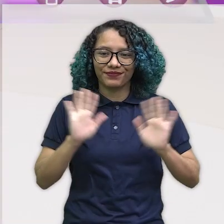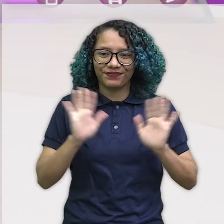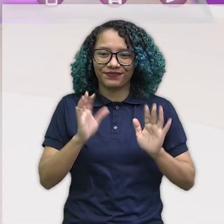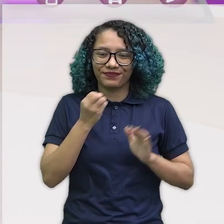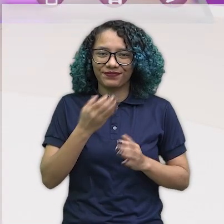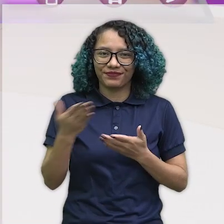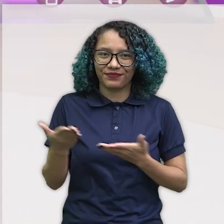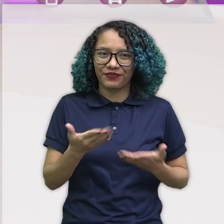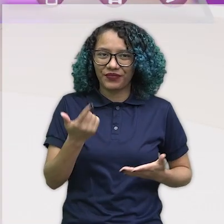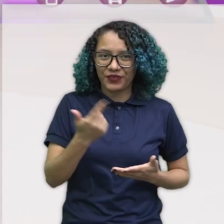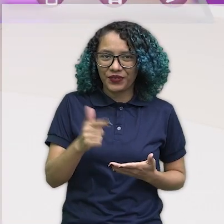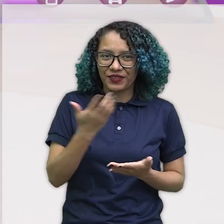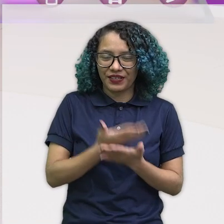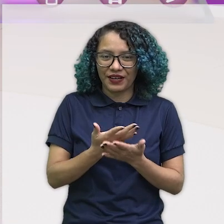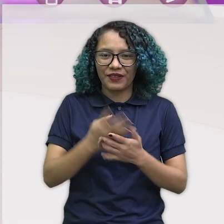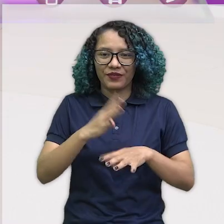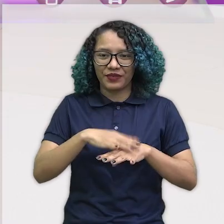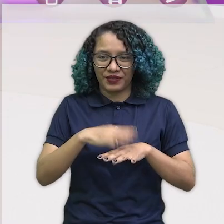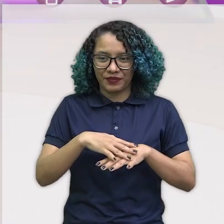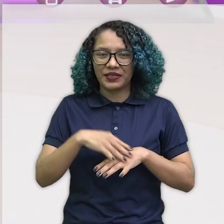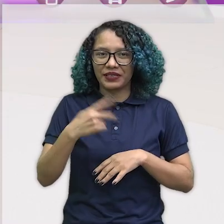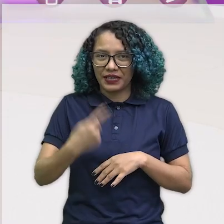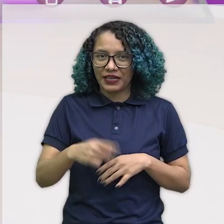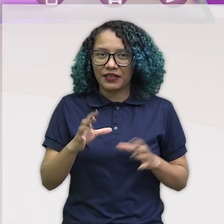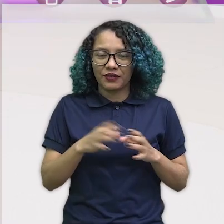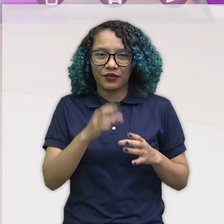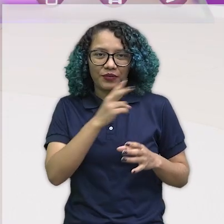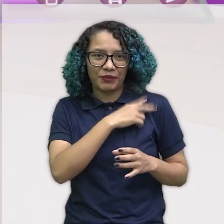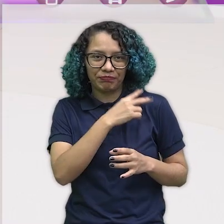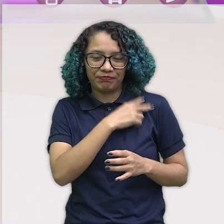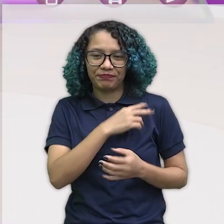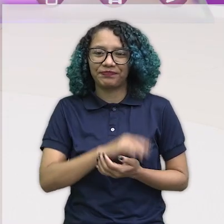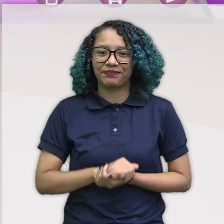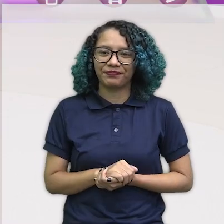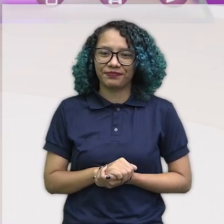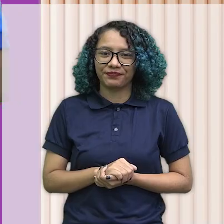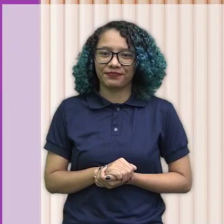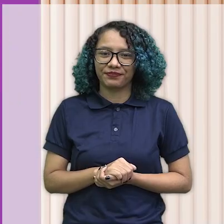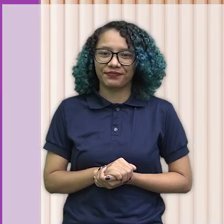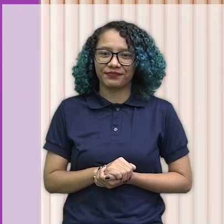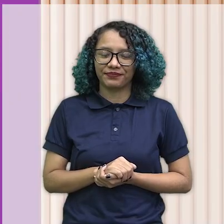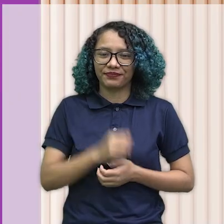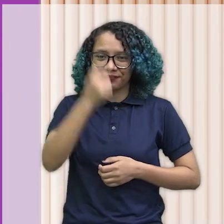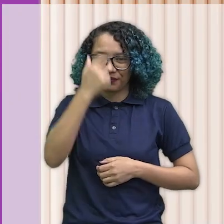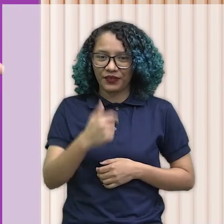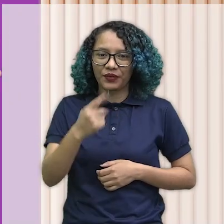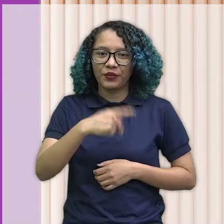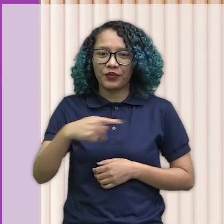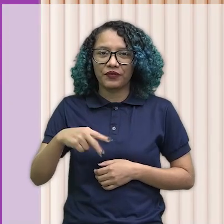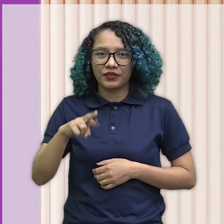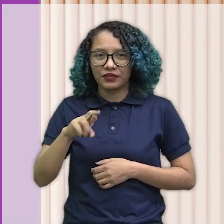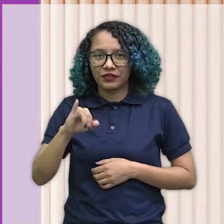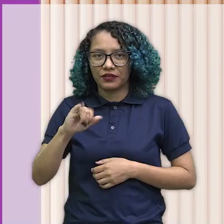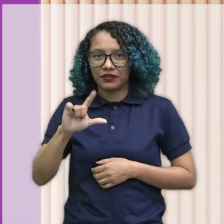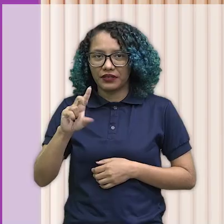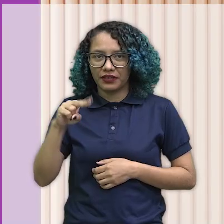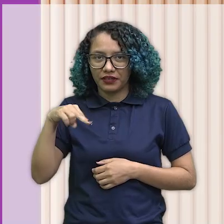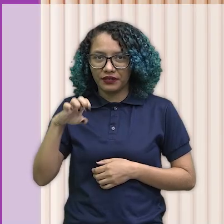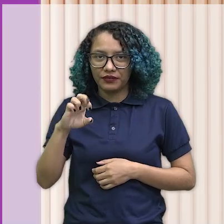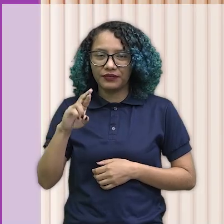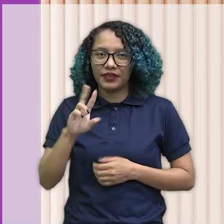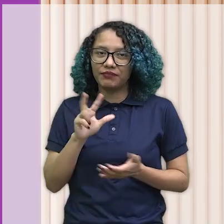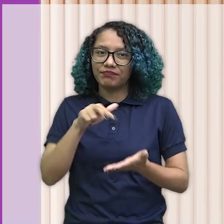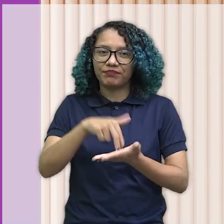Olá, sejam bem-vindos a mais uma aula de matemática aqui da segunda série do ensino médio. Eu sou o professor Hilner e eu estou aqui